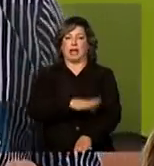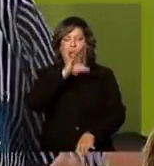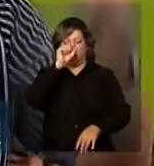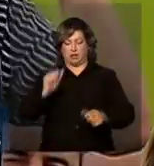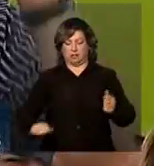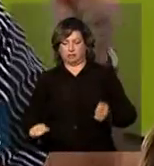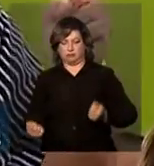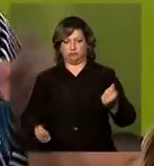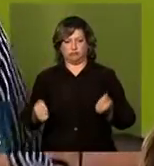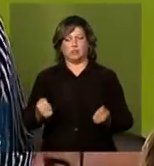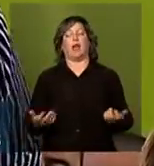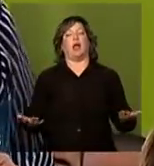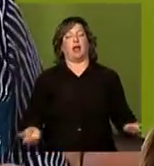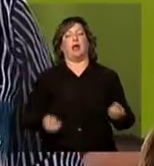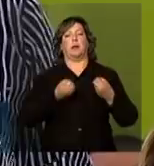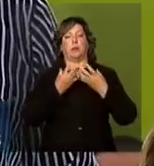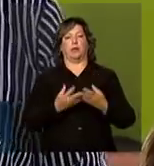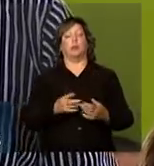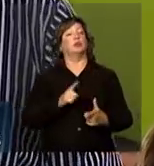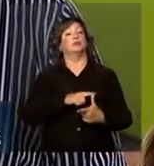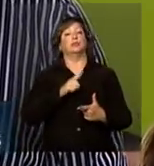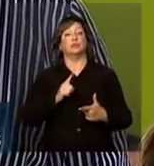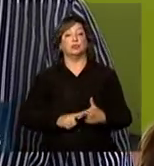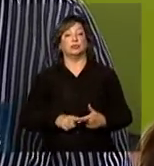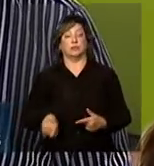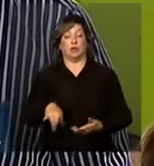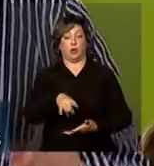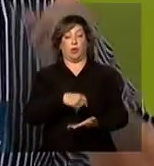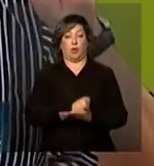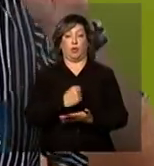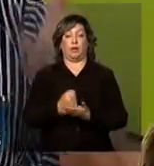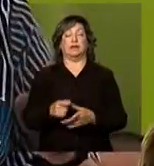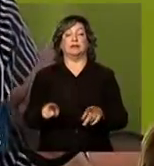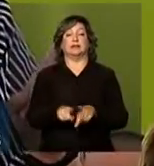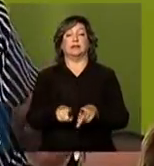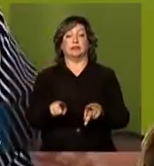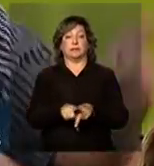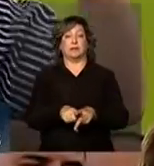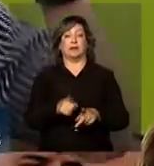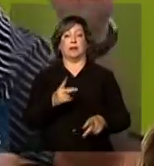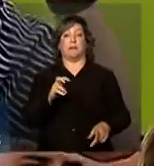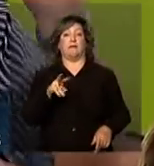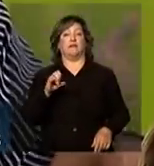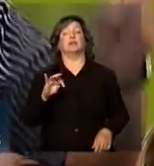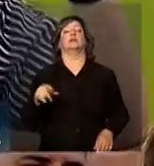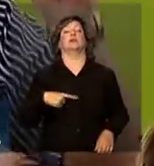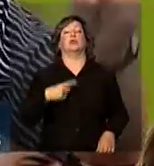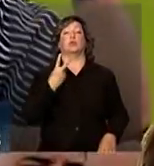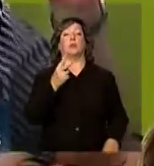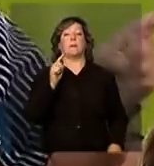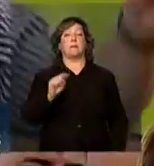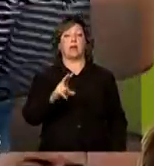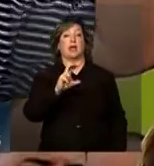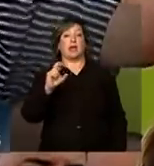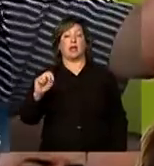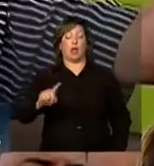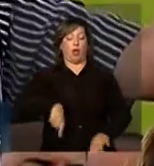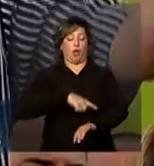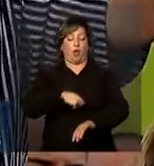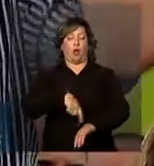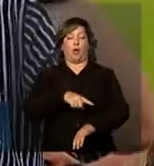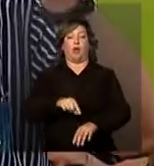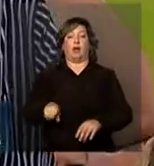operadores segundo lugar no contrato também está previsto 2500 horas